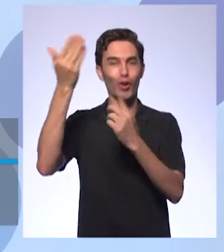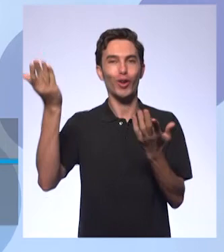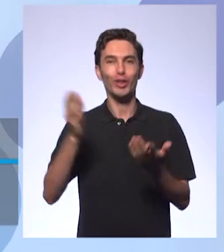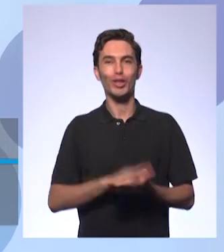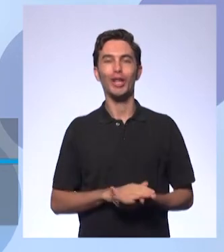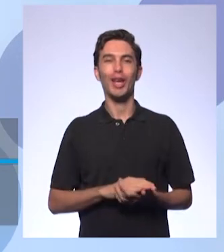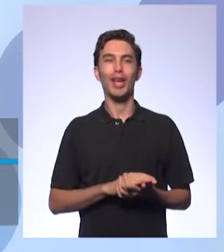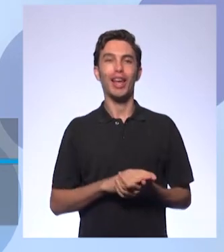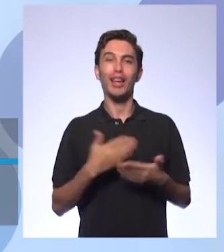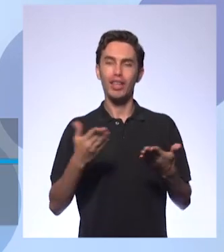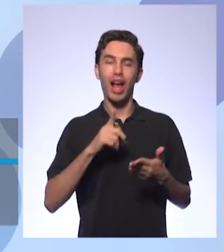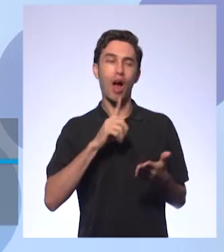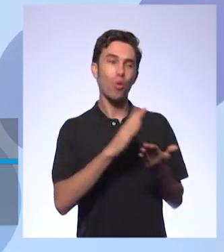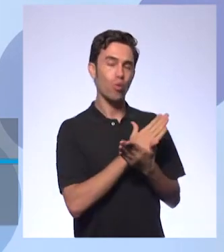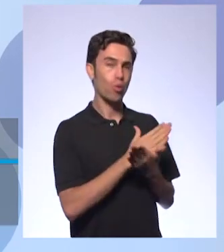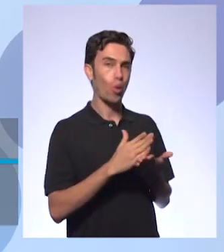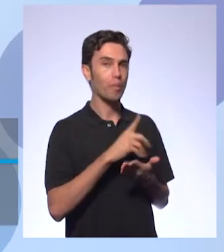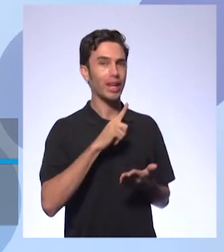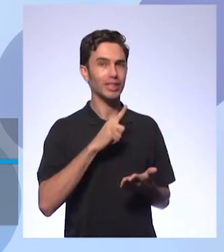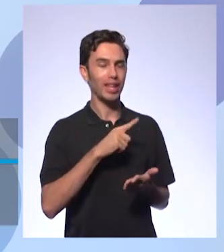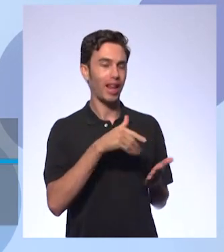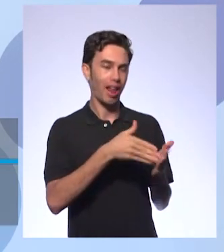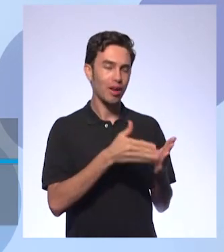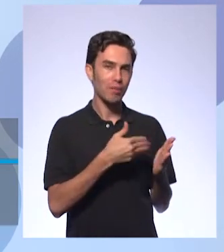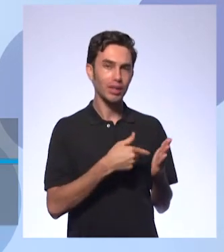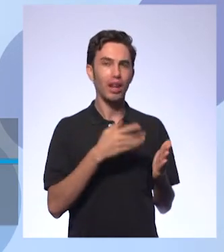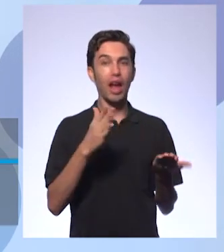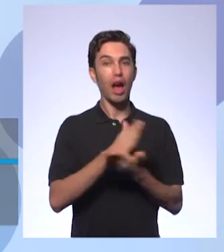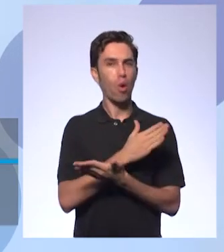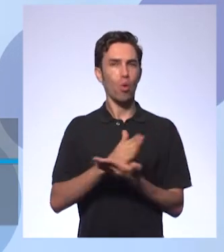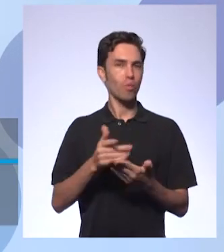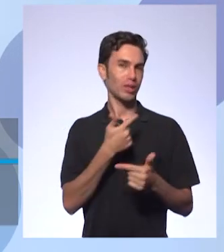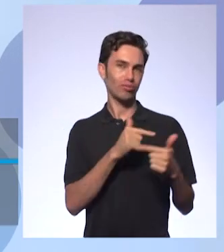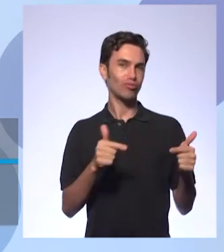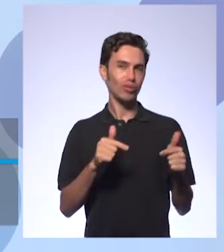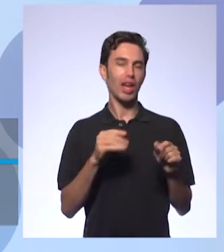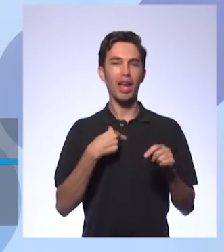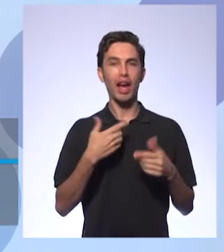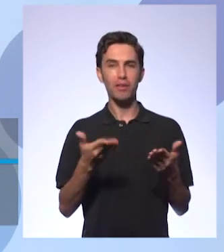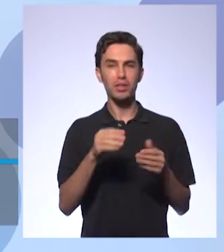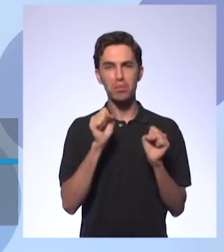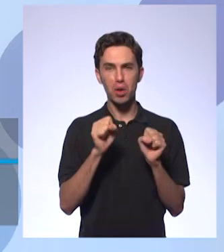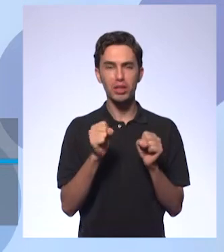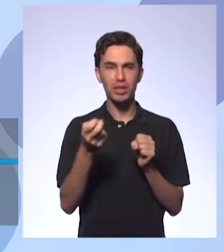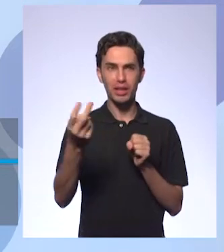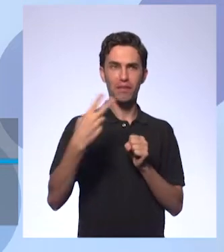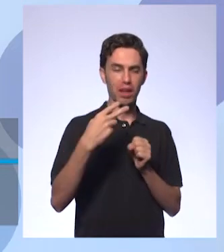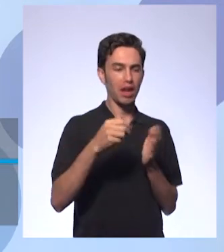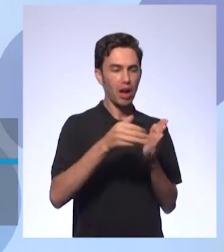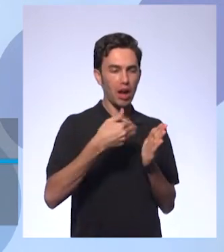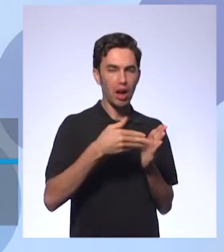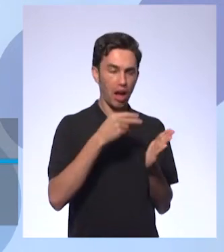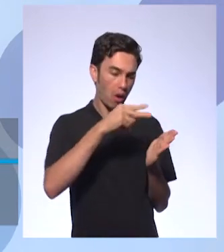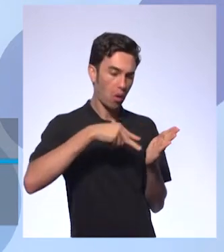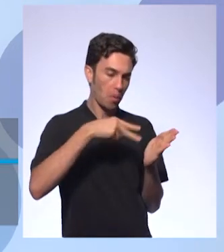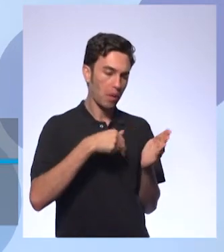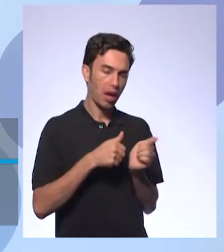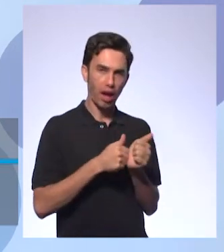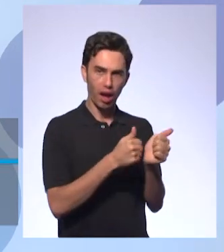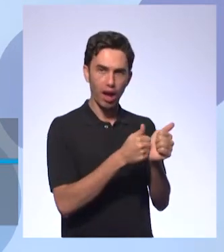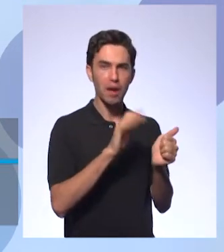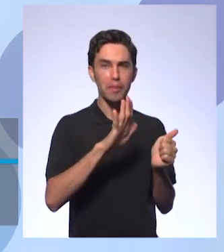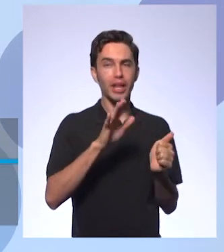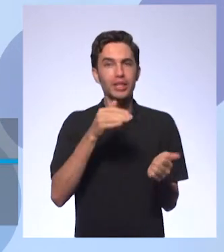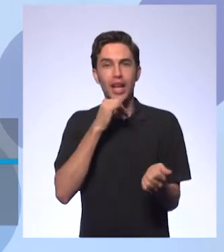algumas perguntas estarão lá, outras não. Então, participe com a gente e acompanhe com o caderno do aluno, tá certo? Aprender sempre. Se não